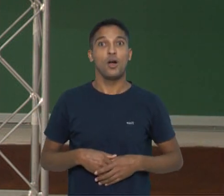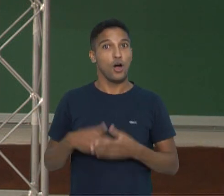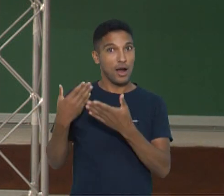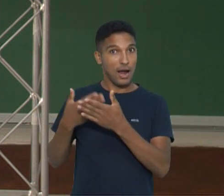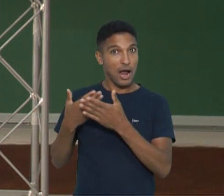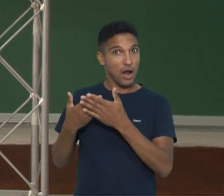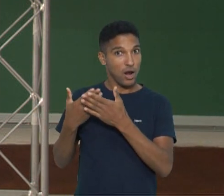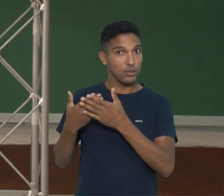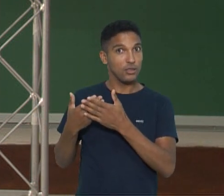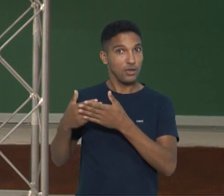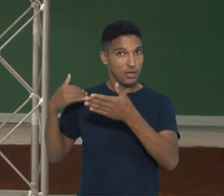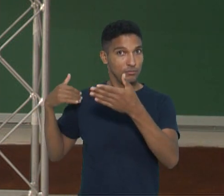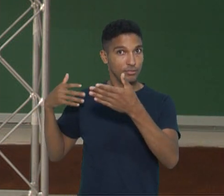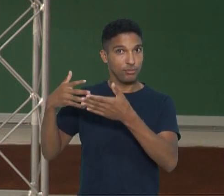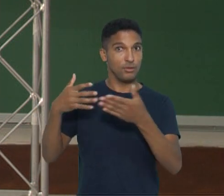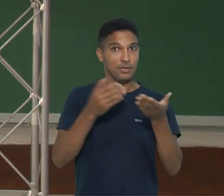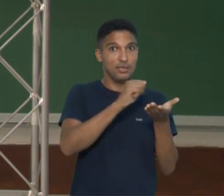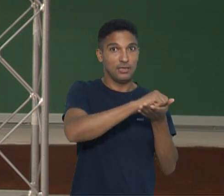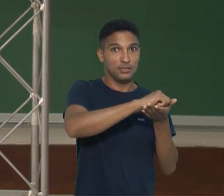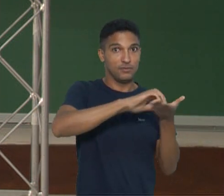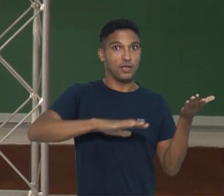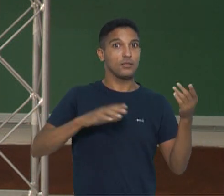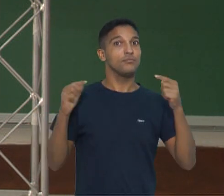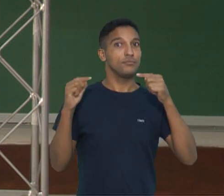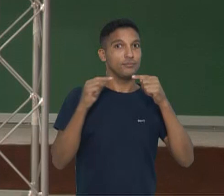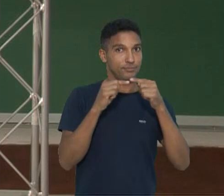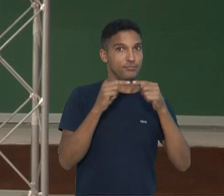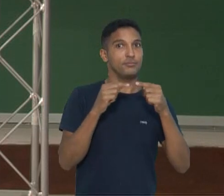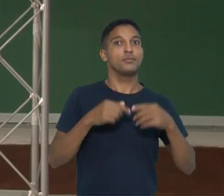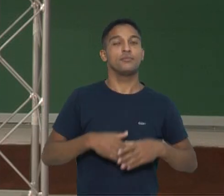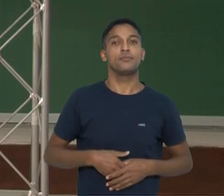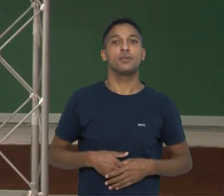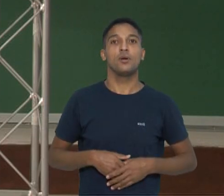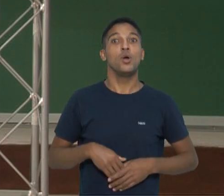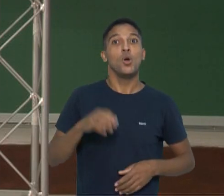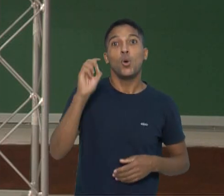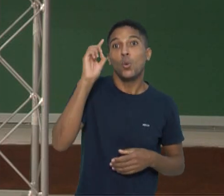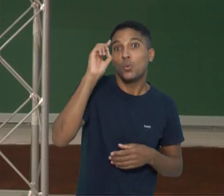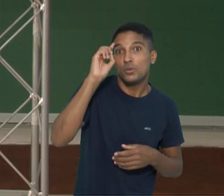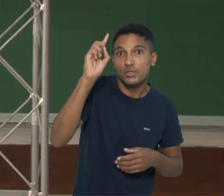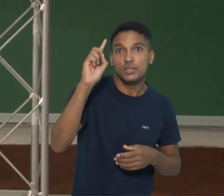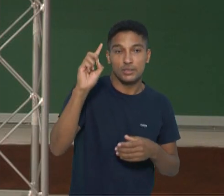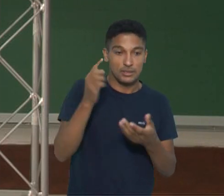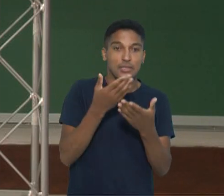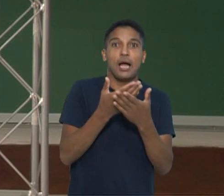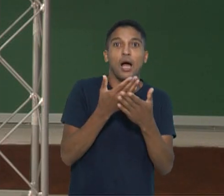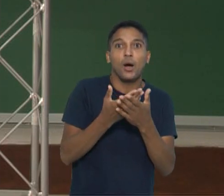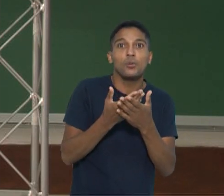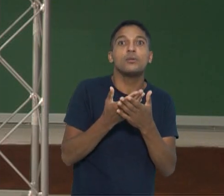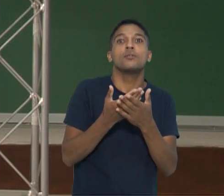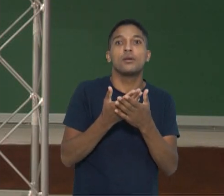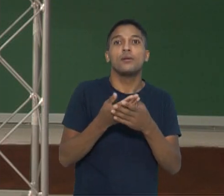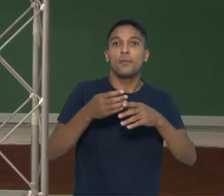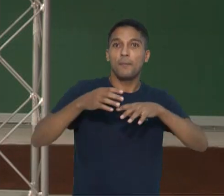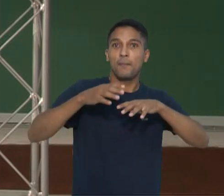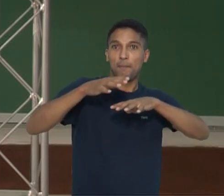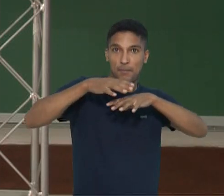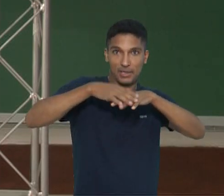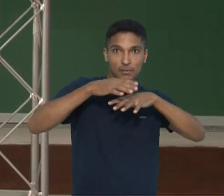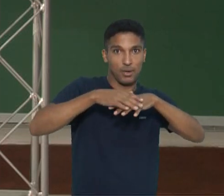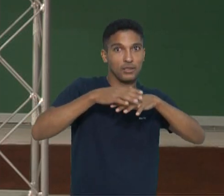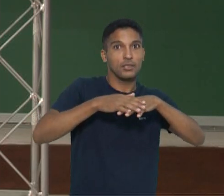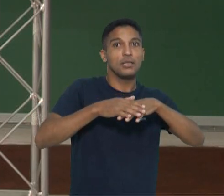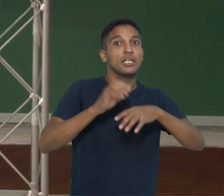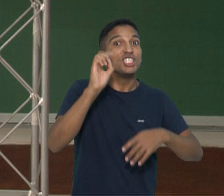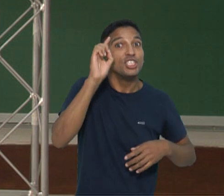aula. Então, é muito importante que façam no dia da sua aula, que respondam e cliquem no enviar, porque senão